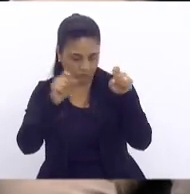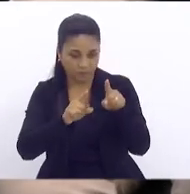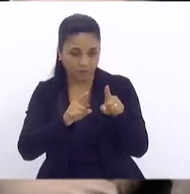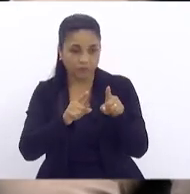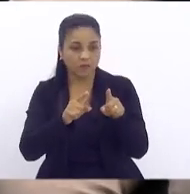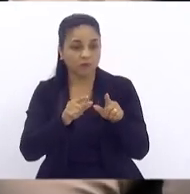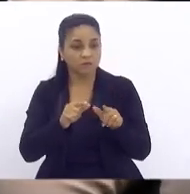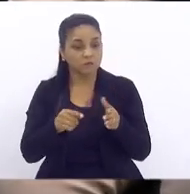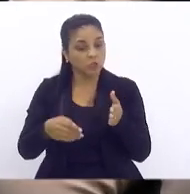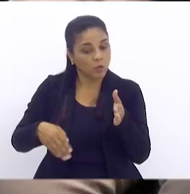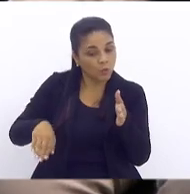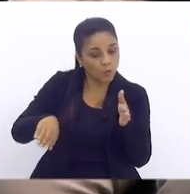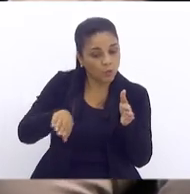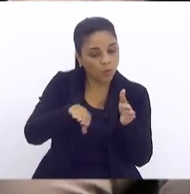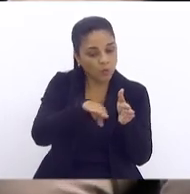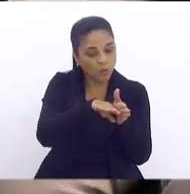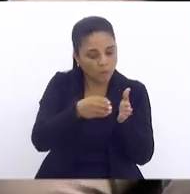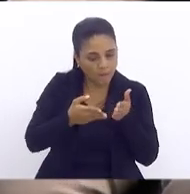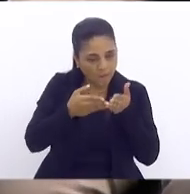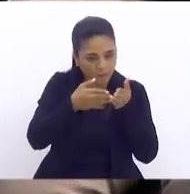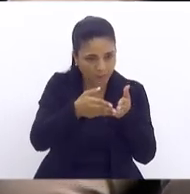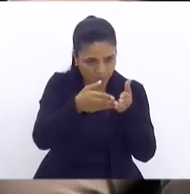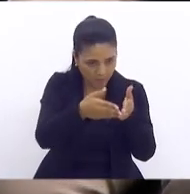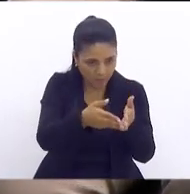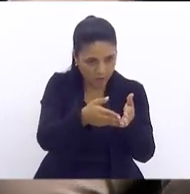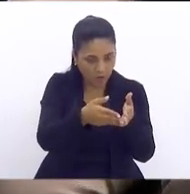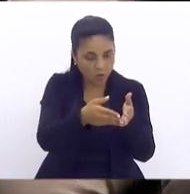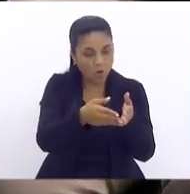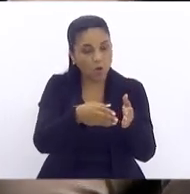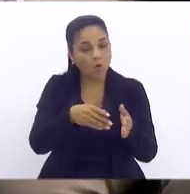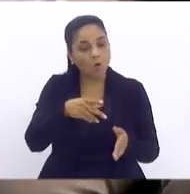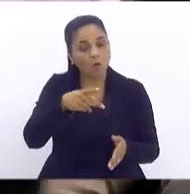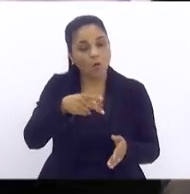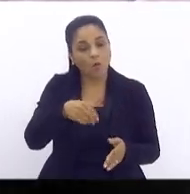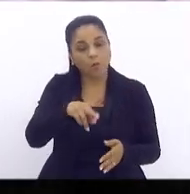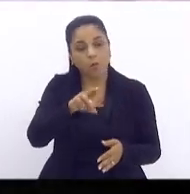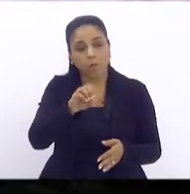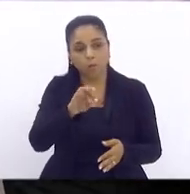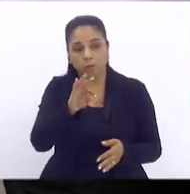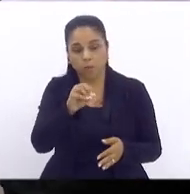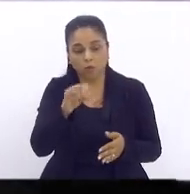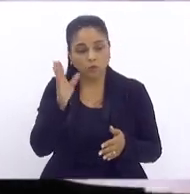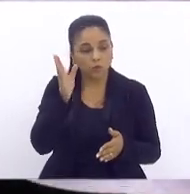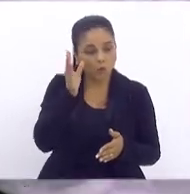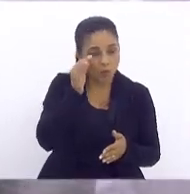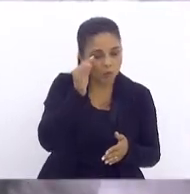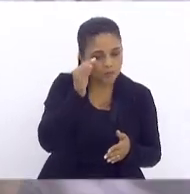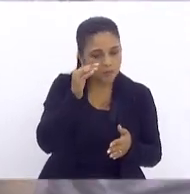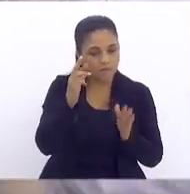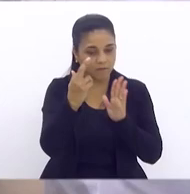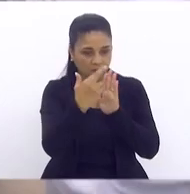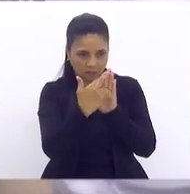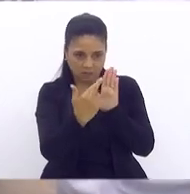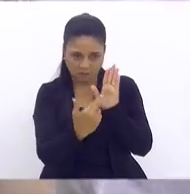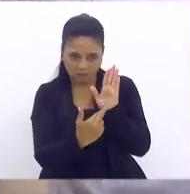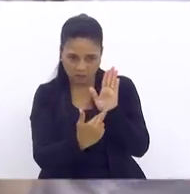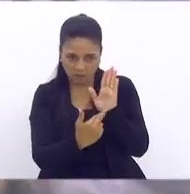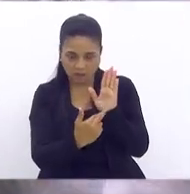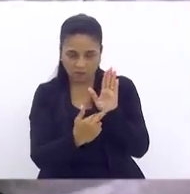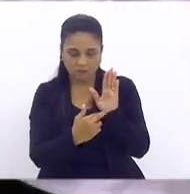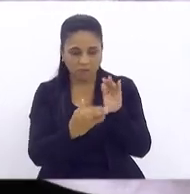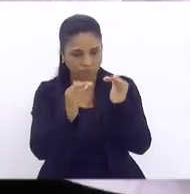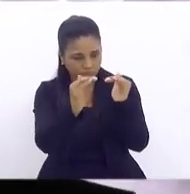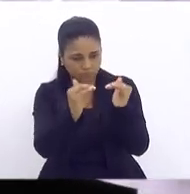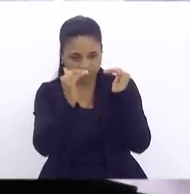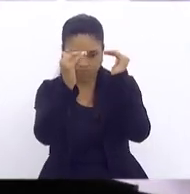operações de embarcações, é claro que o porto observa as normas. Ah, mas o porto, a autoridade portuária, ela